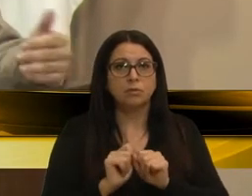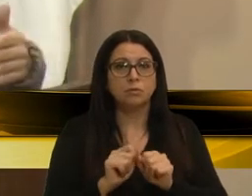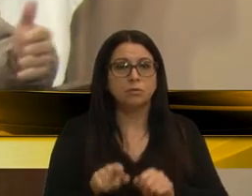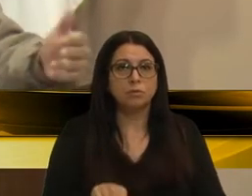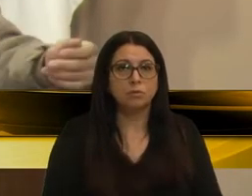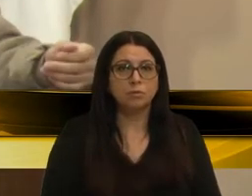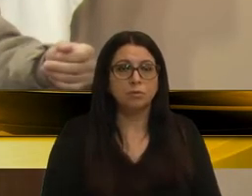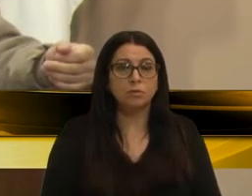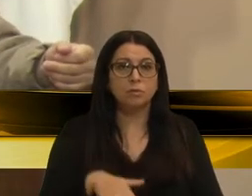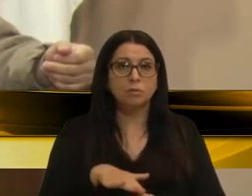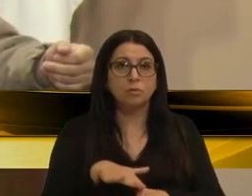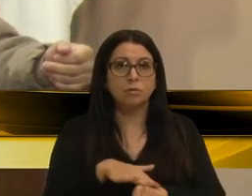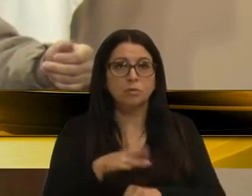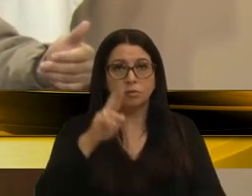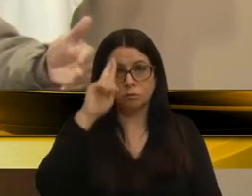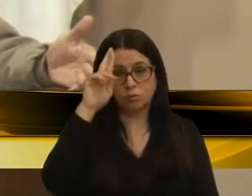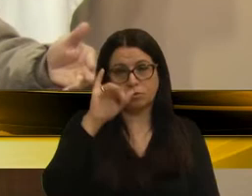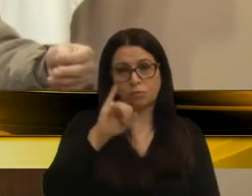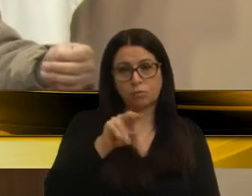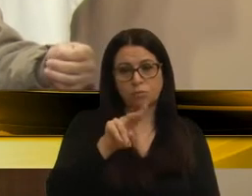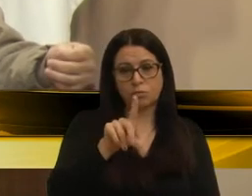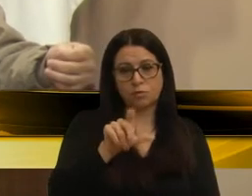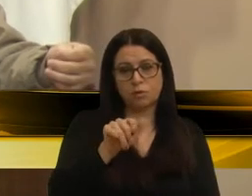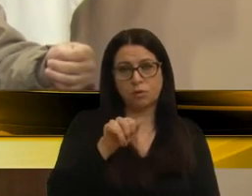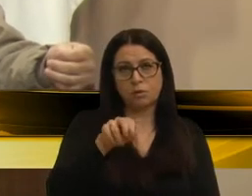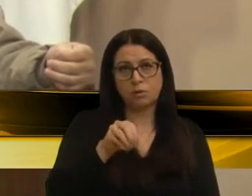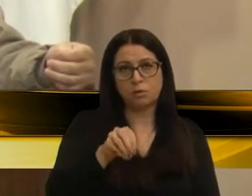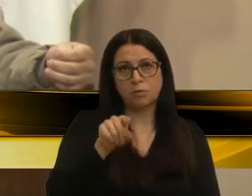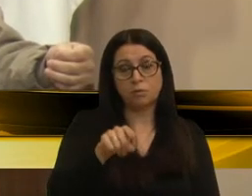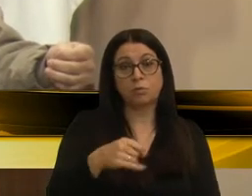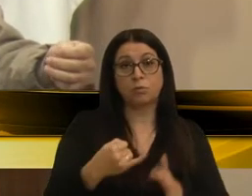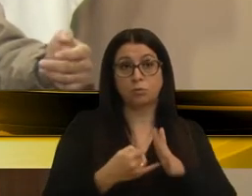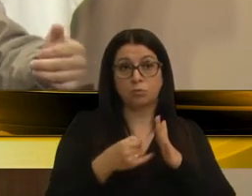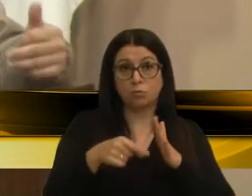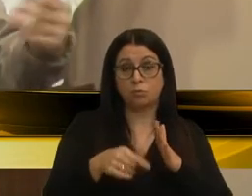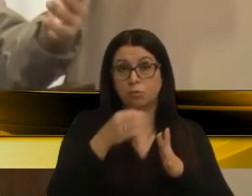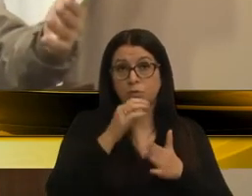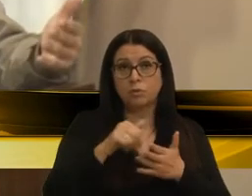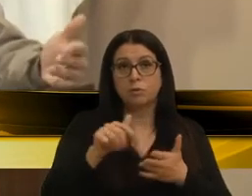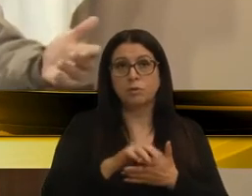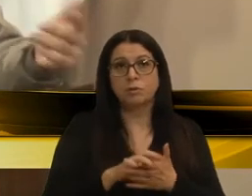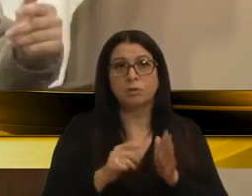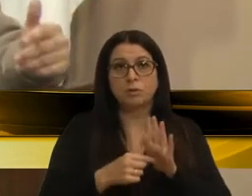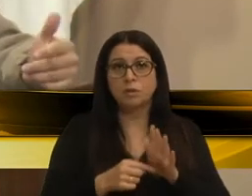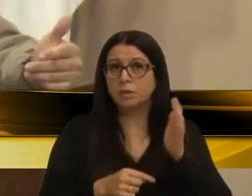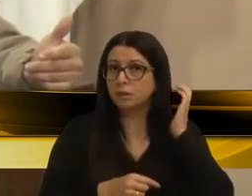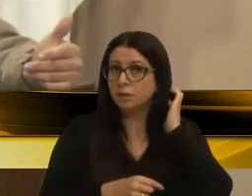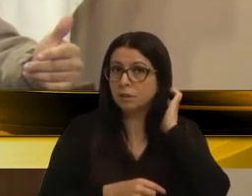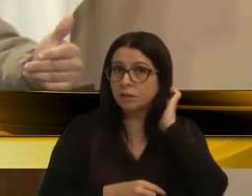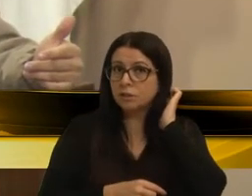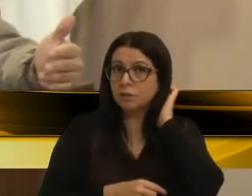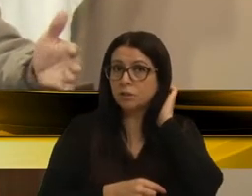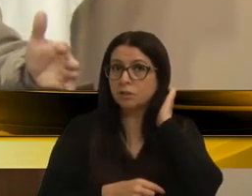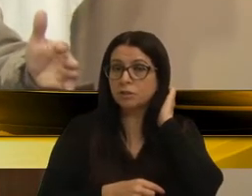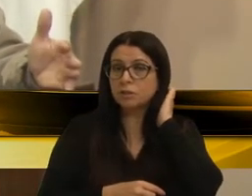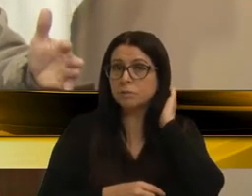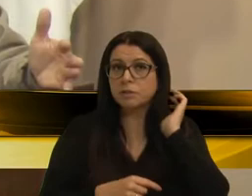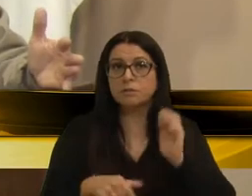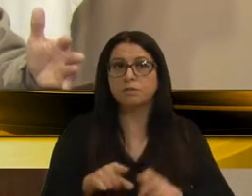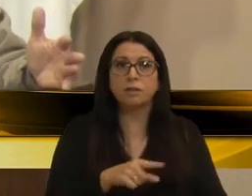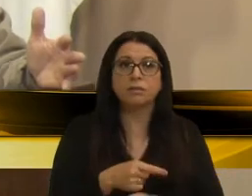eu estava conversando com o diretor, o Juliano, de Caxias do Sul, aqui do Instituto Federal, para a gente trazer os alunos na terça-feira. Talvez